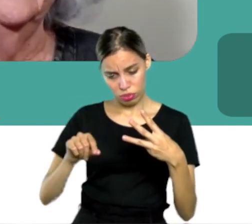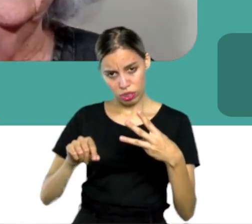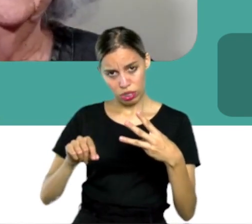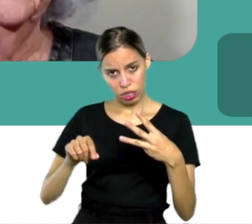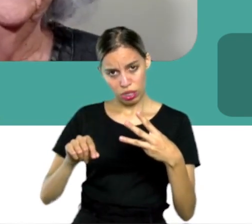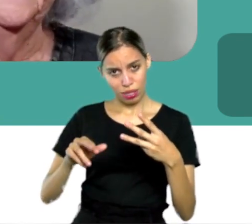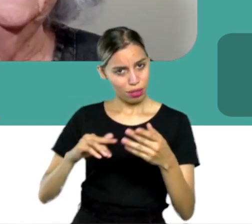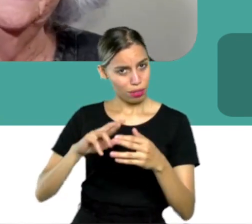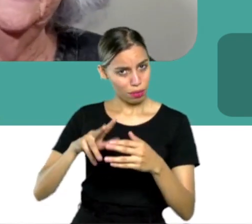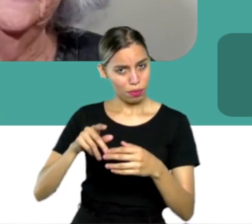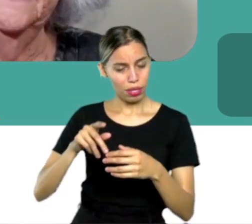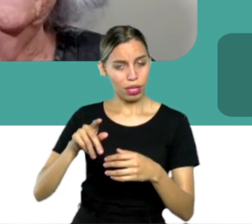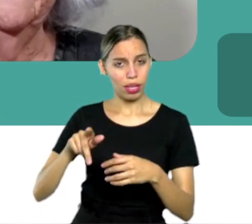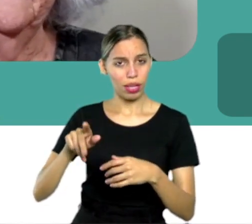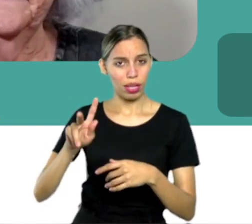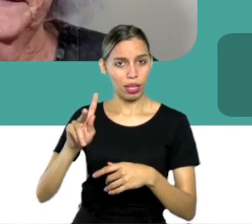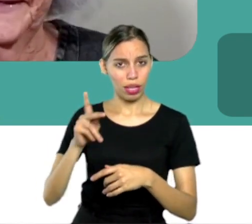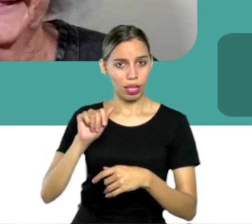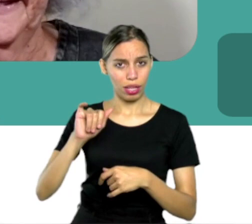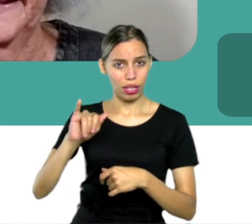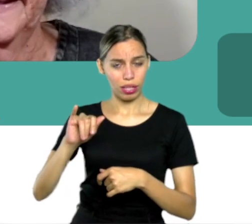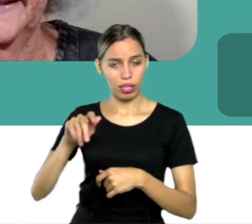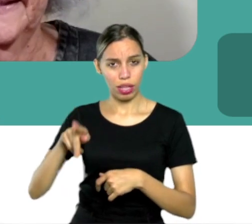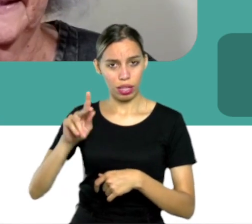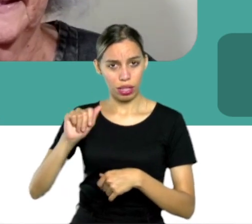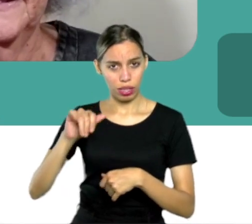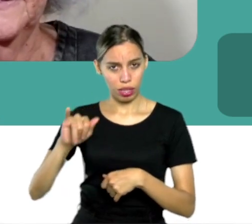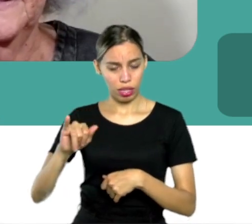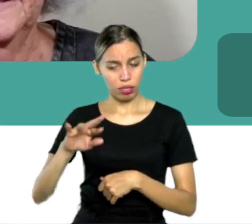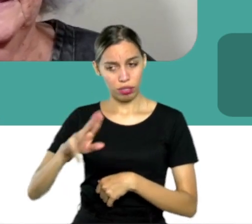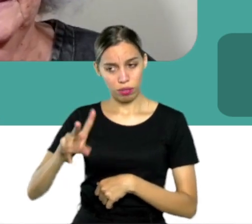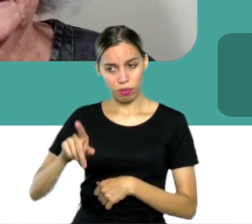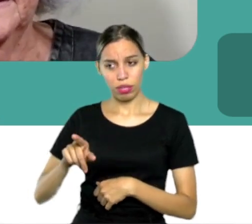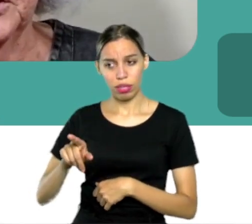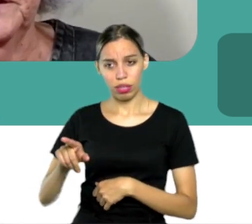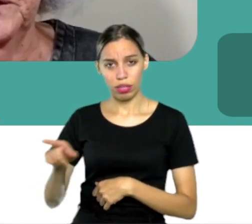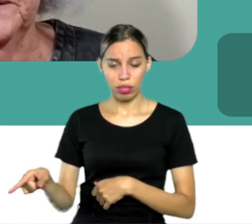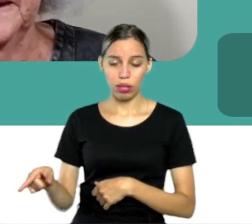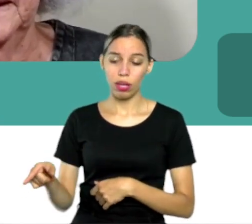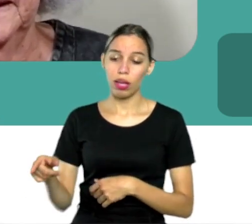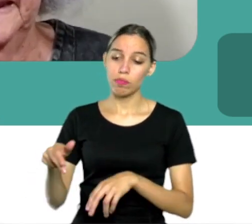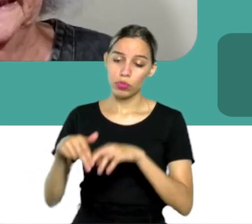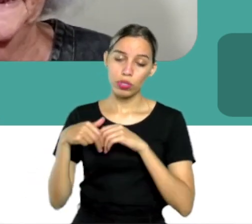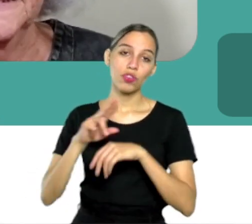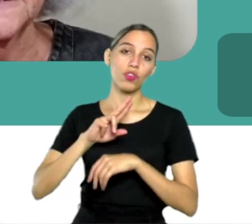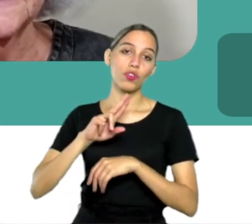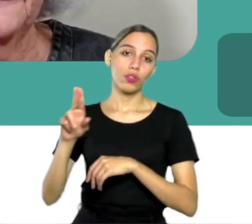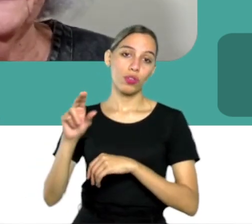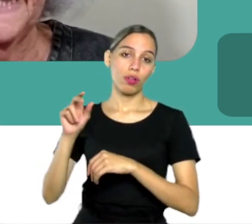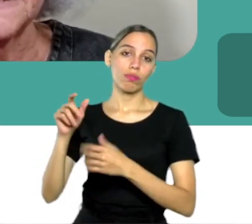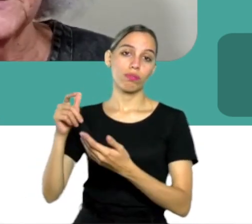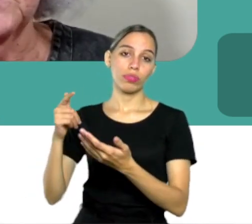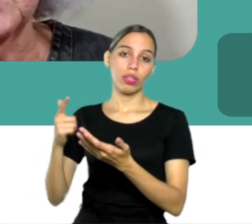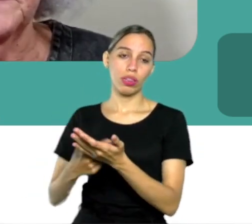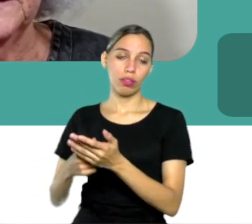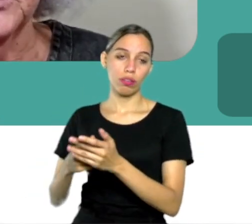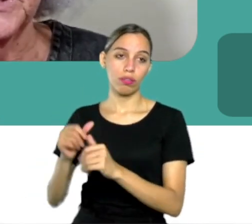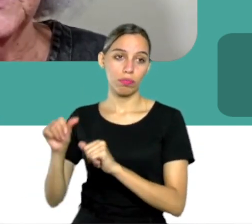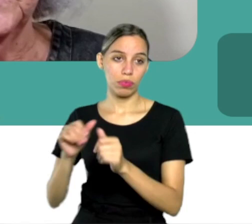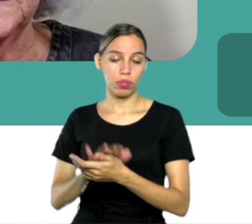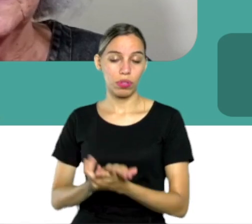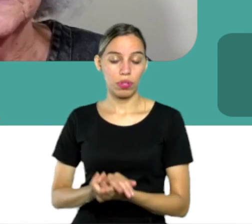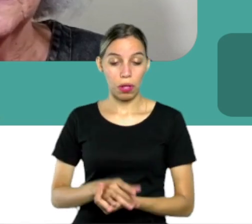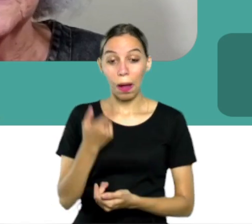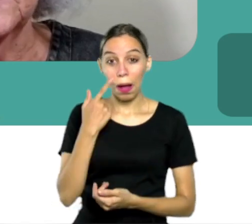Haikai. Maravilhoso. Né? Deixa eu ver um aqui. Crianças na praça como um bando